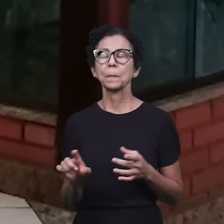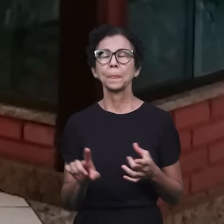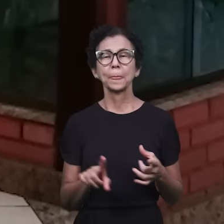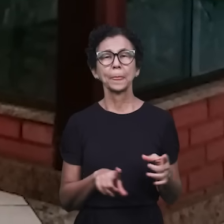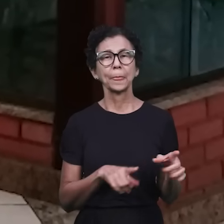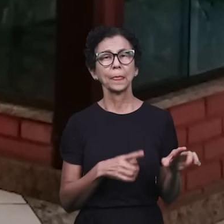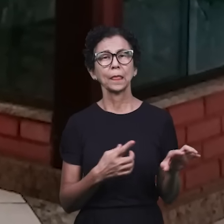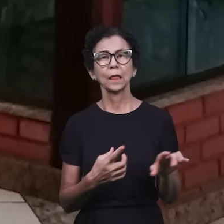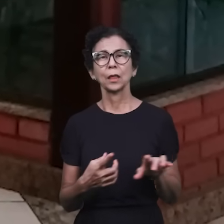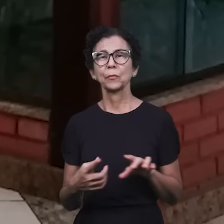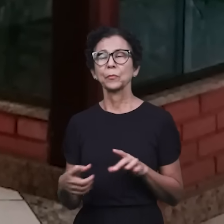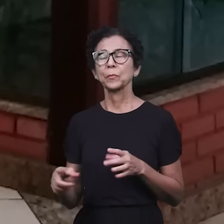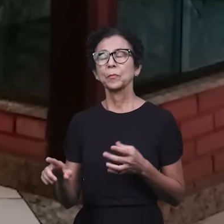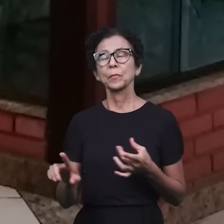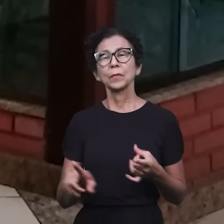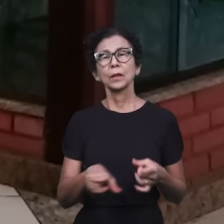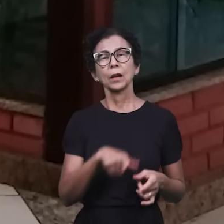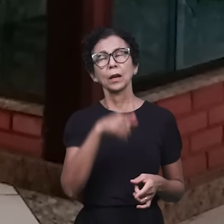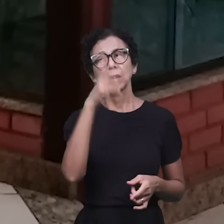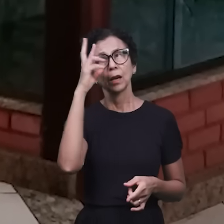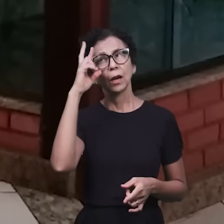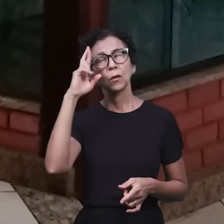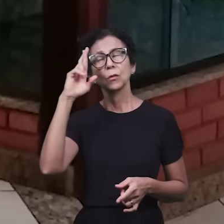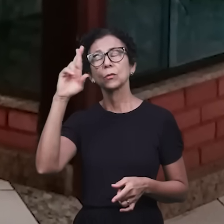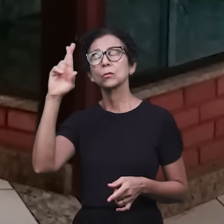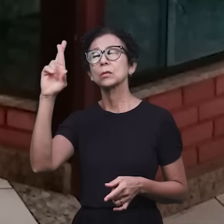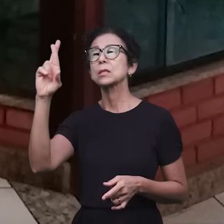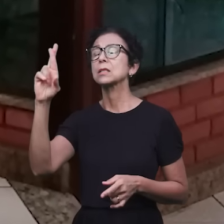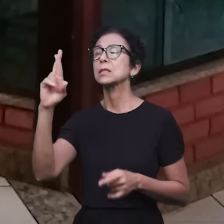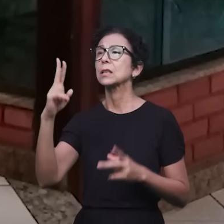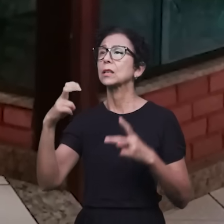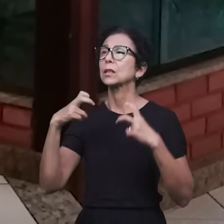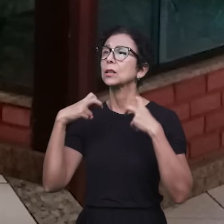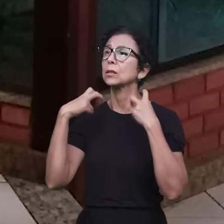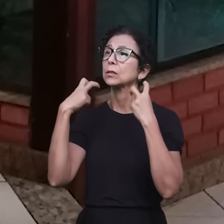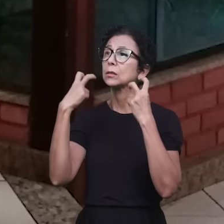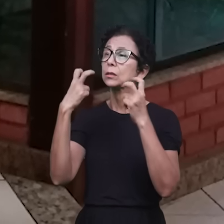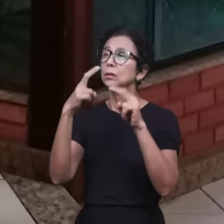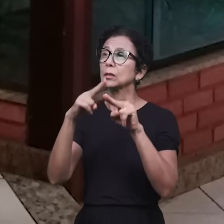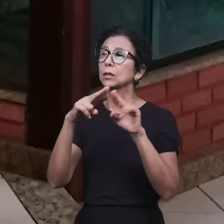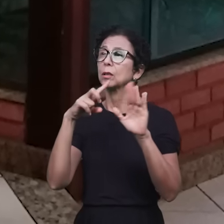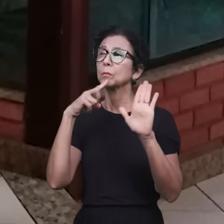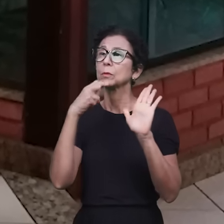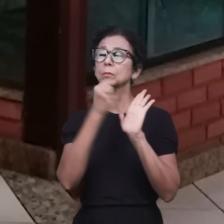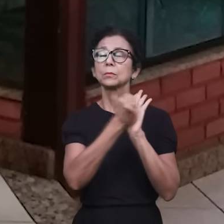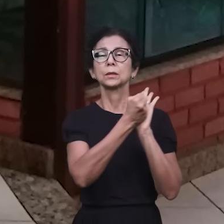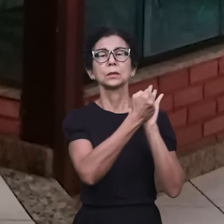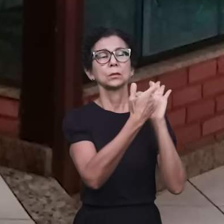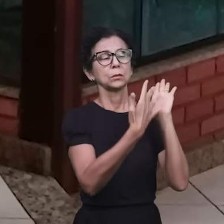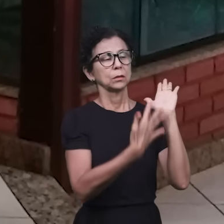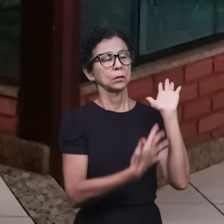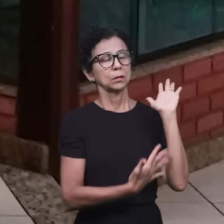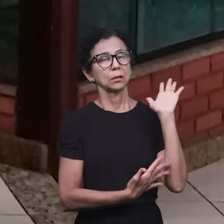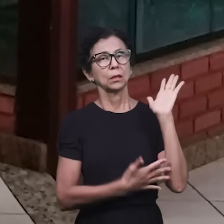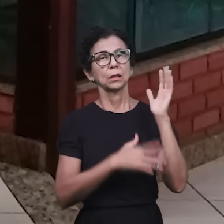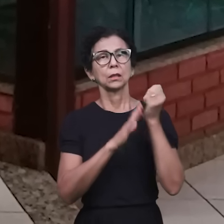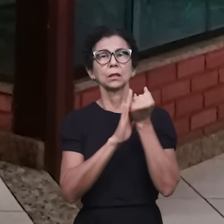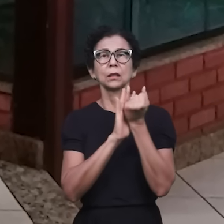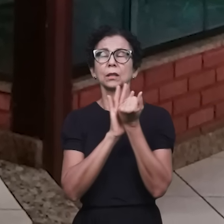Põe teu sangue em mim, Senhor.